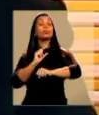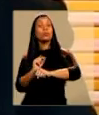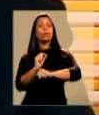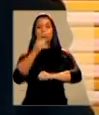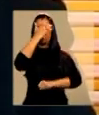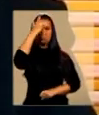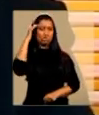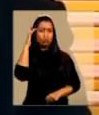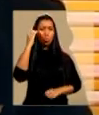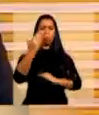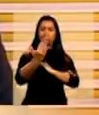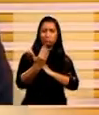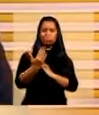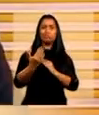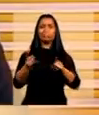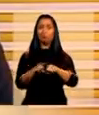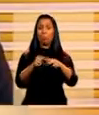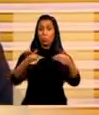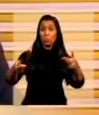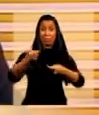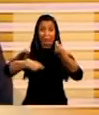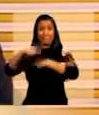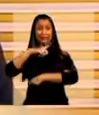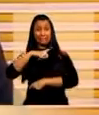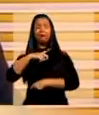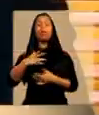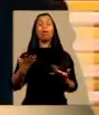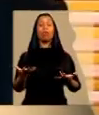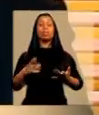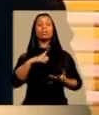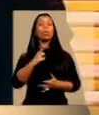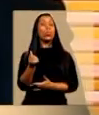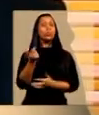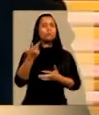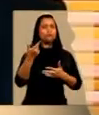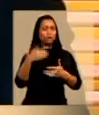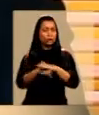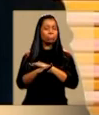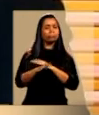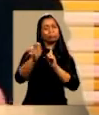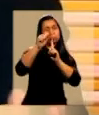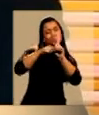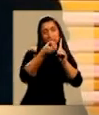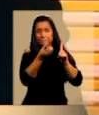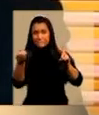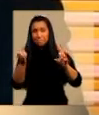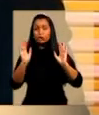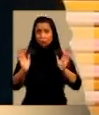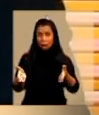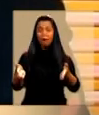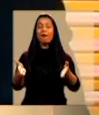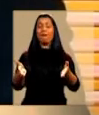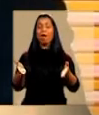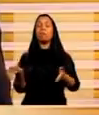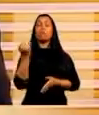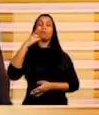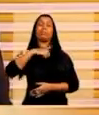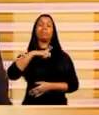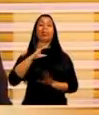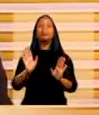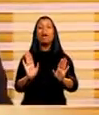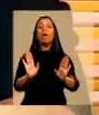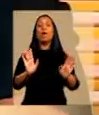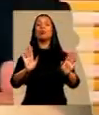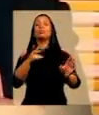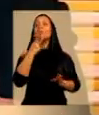tiver clientes, na hora que ela tiver potenciais negócios e ter um caixa para no mínimo 6 meses. Perfeito. Isso é